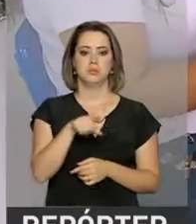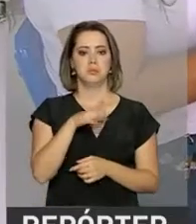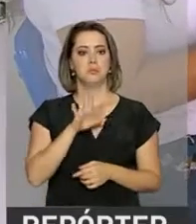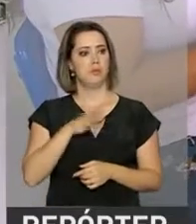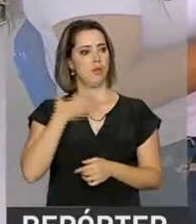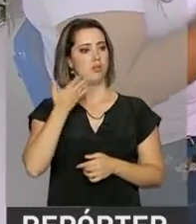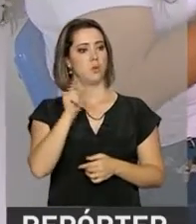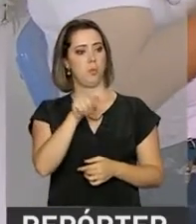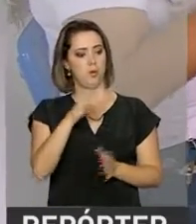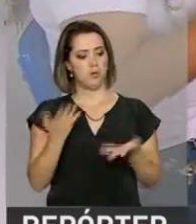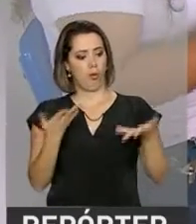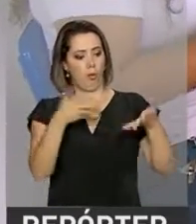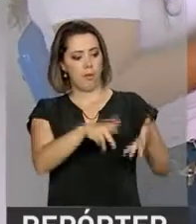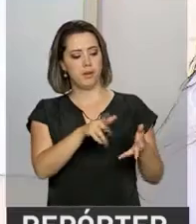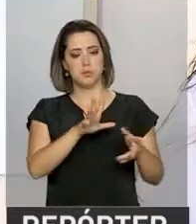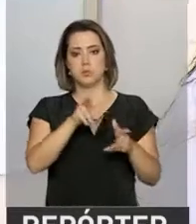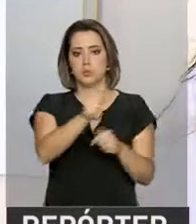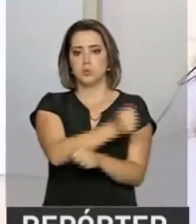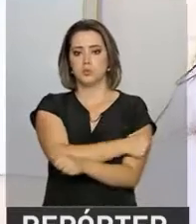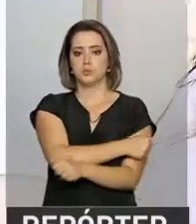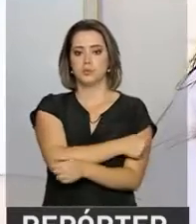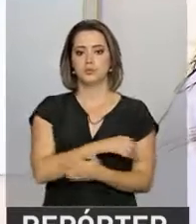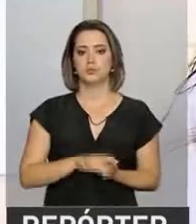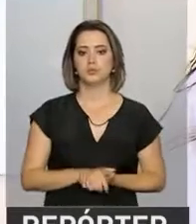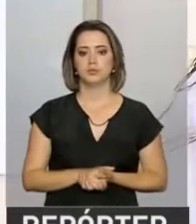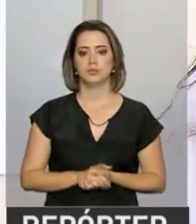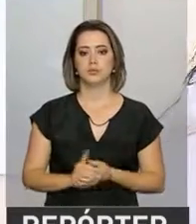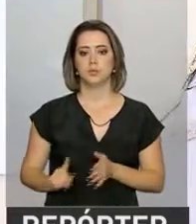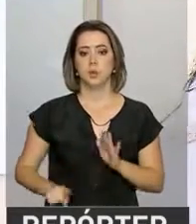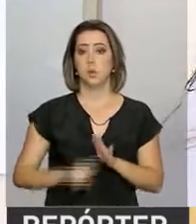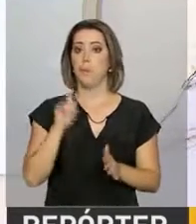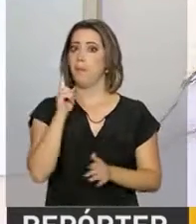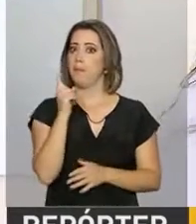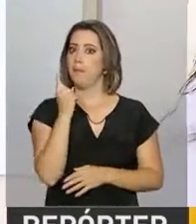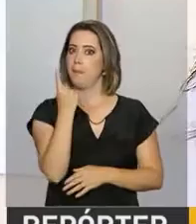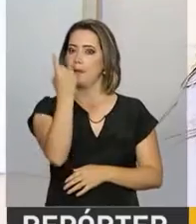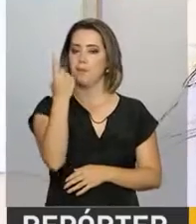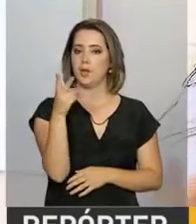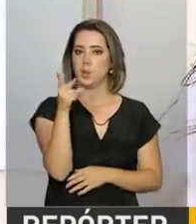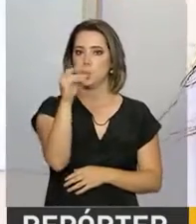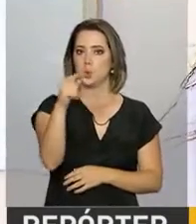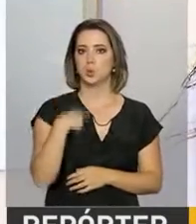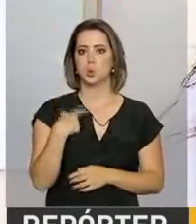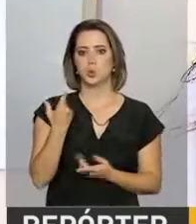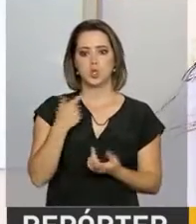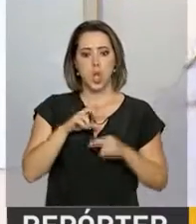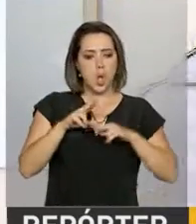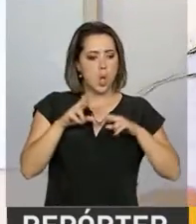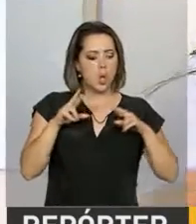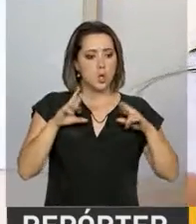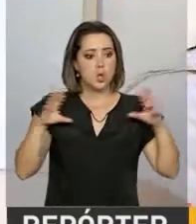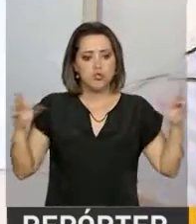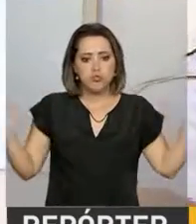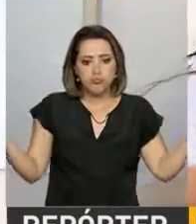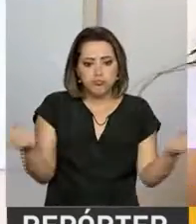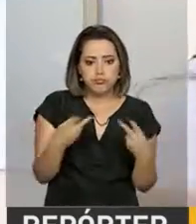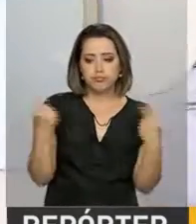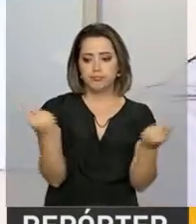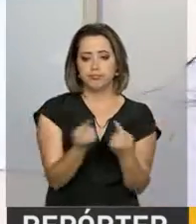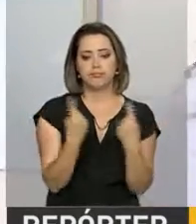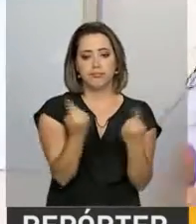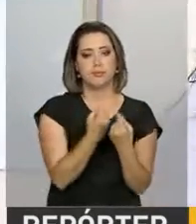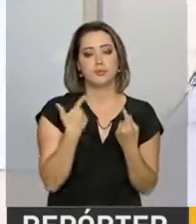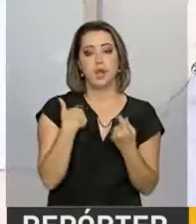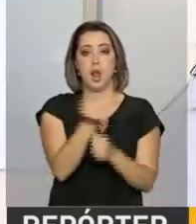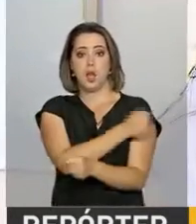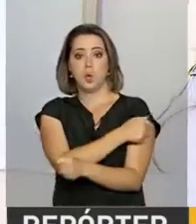com a participação dos estudantes. No primeiro dia, eu achei que iam vir poucos, a sala lotou, tinha aluno no chão, entendeu? Essa sala tinha aluno